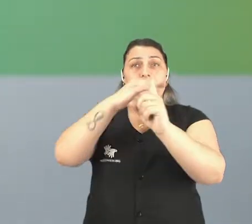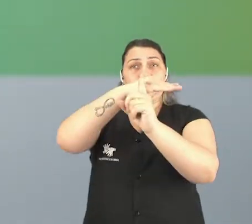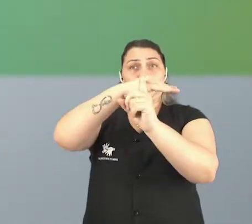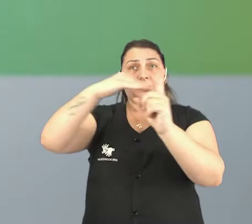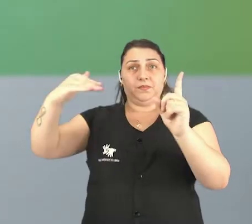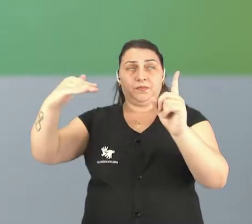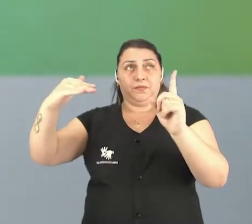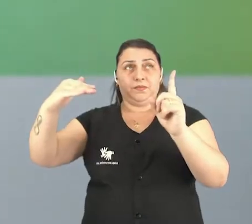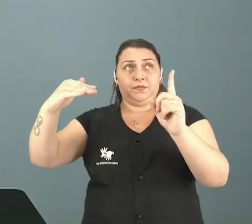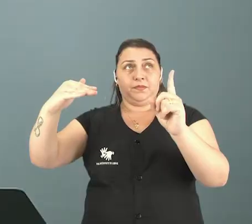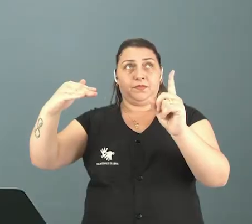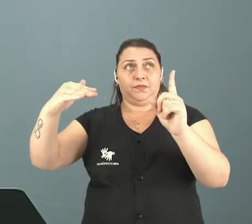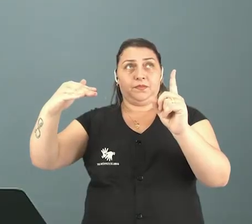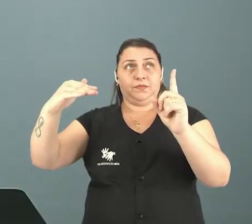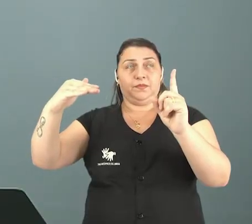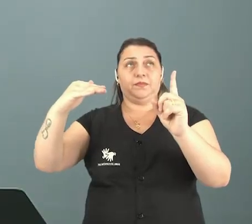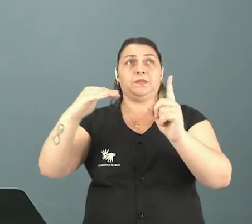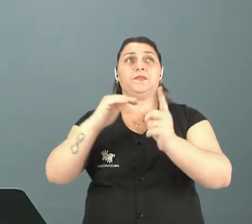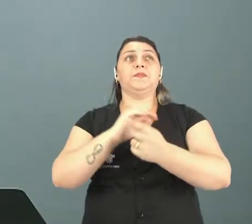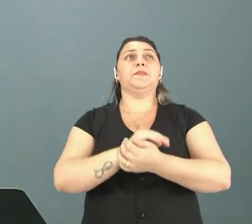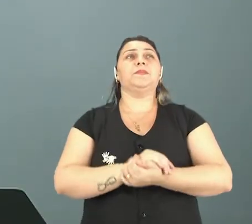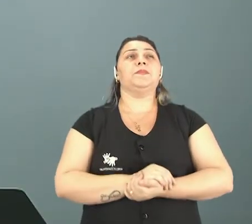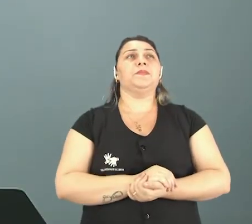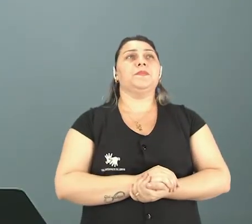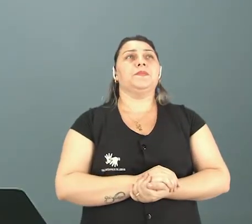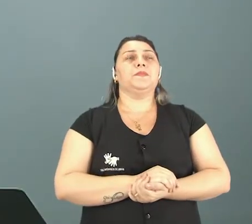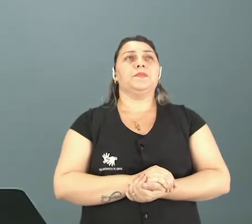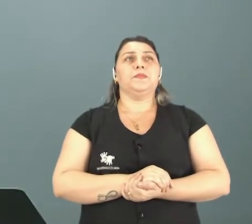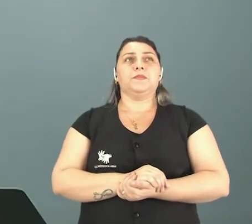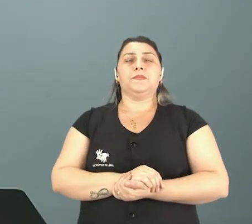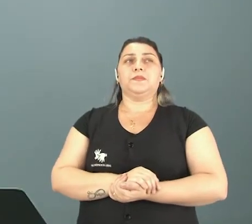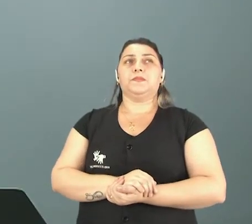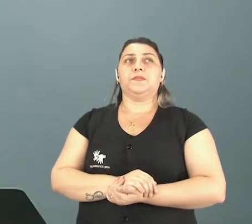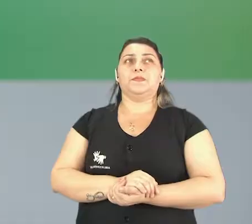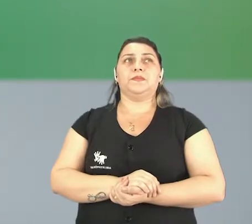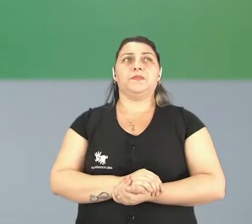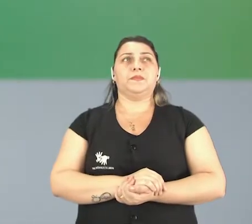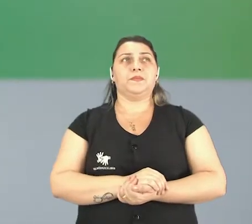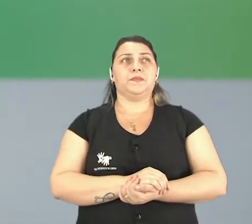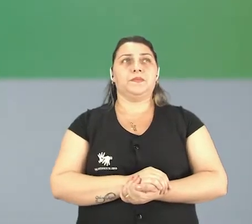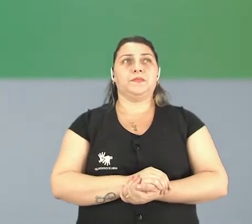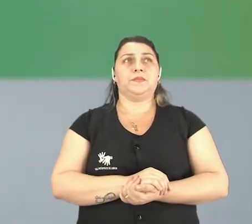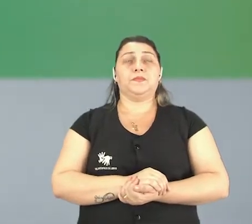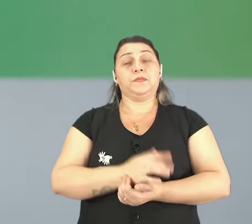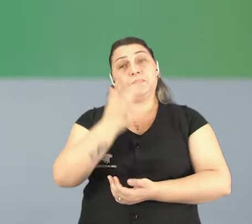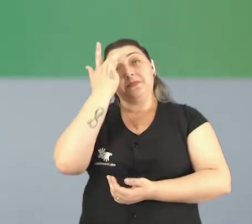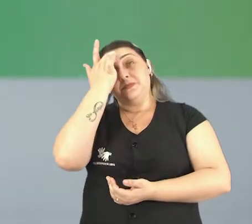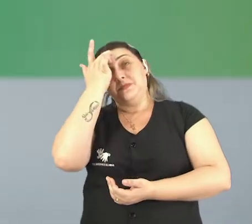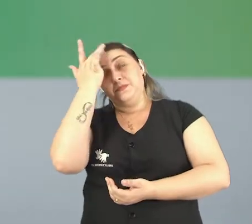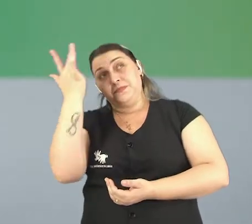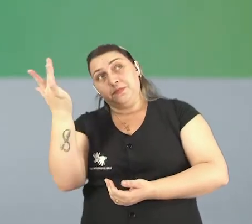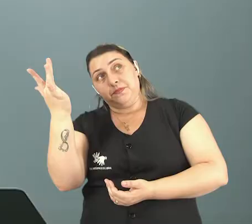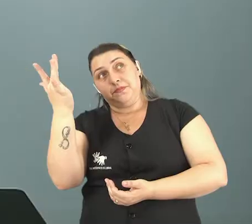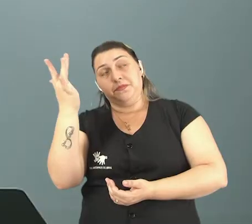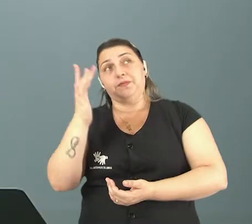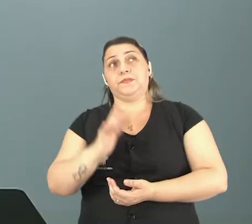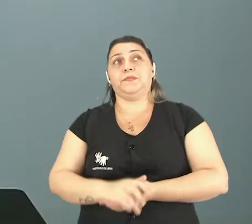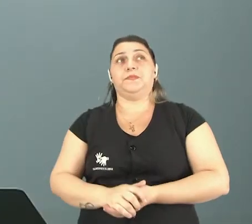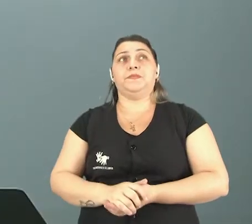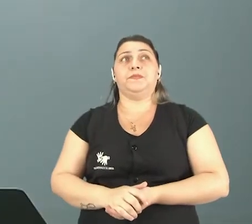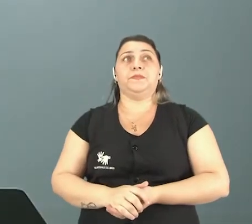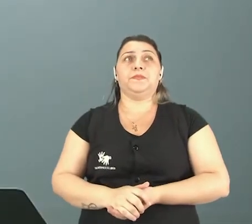na metade, né? Meio é a mesma coisa que metade. Então, é fácil. Eu vou pegar esse